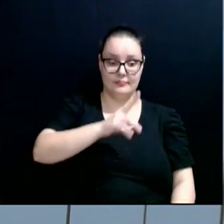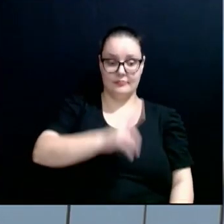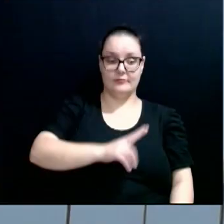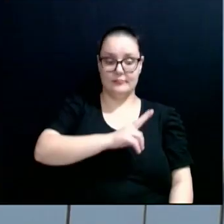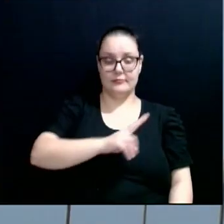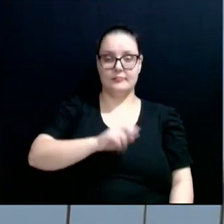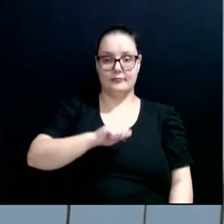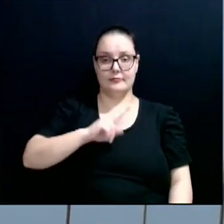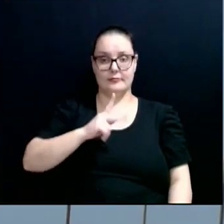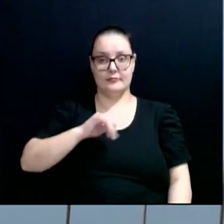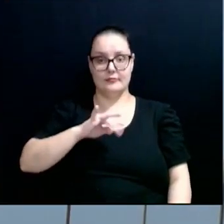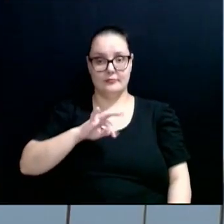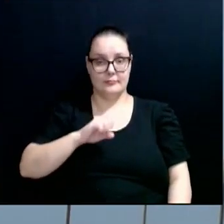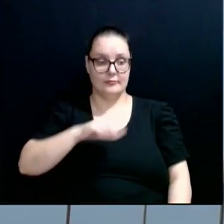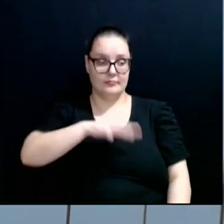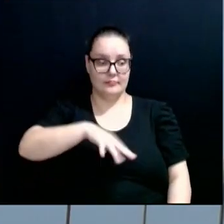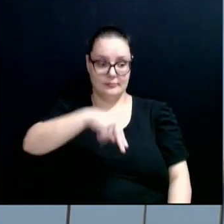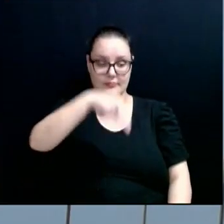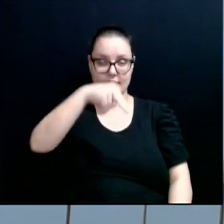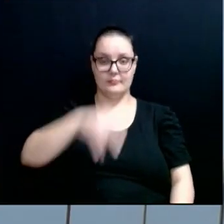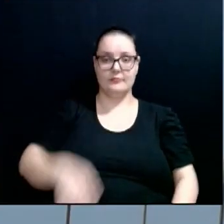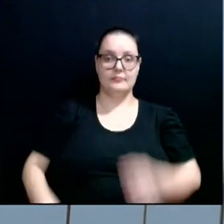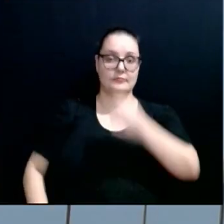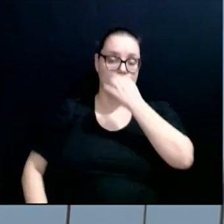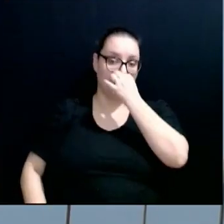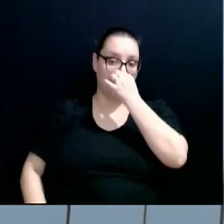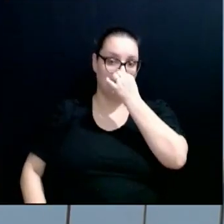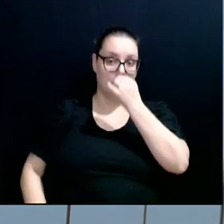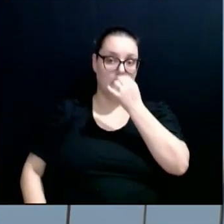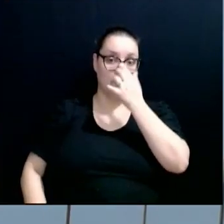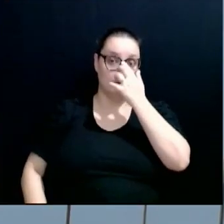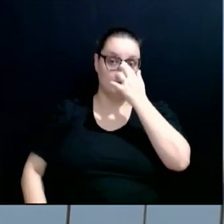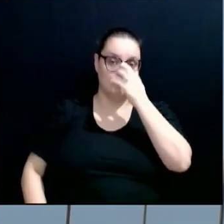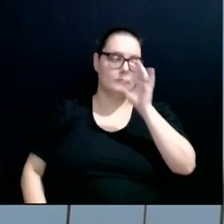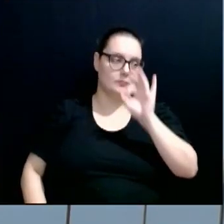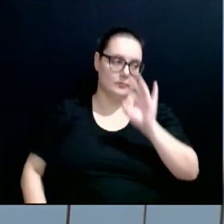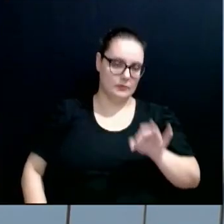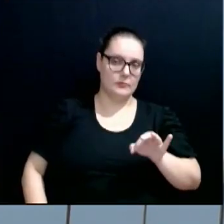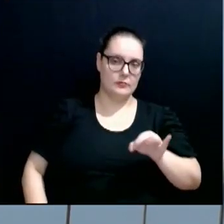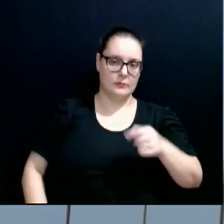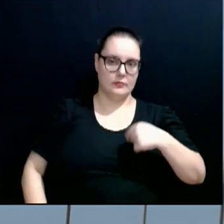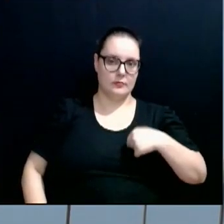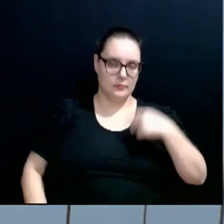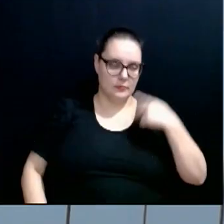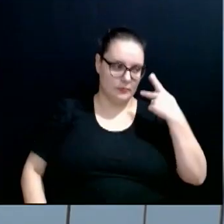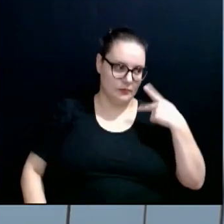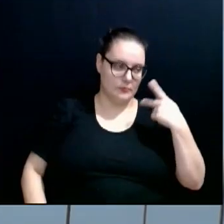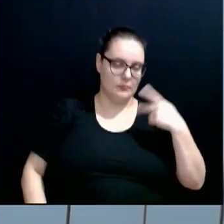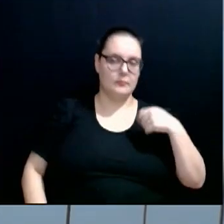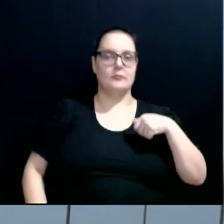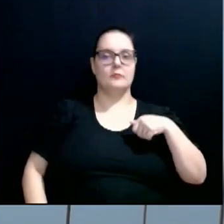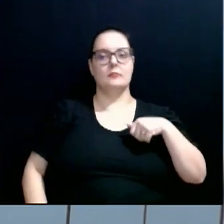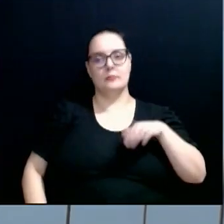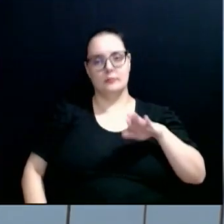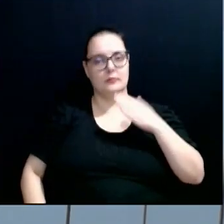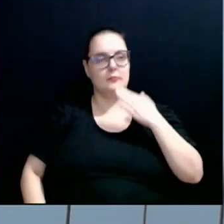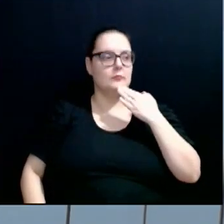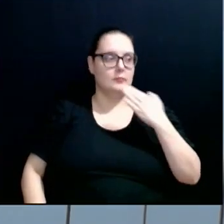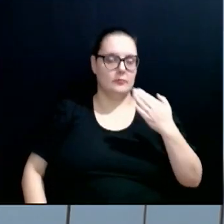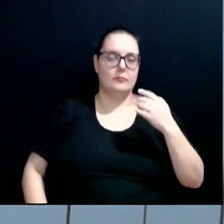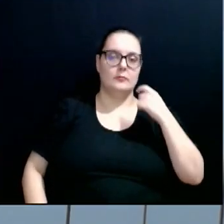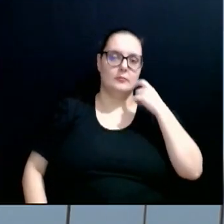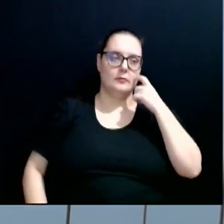norte. De fato, eu era dos vereadores que mais pedia e fazia requerimentos